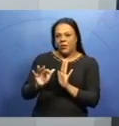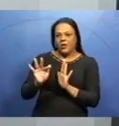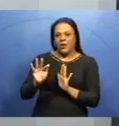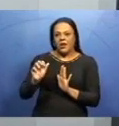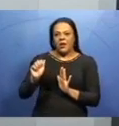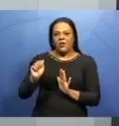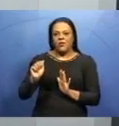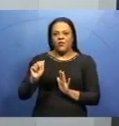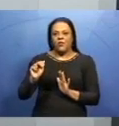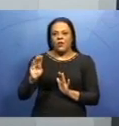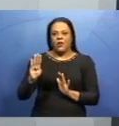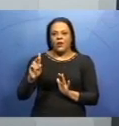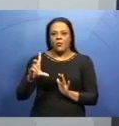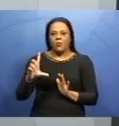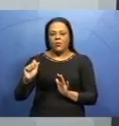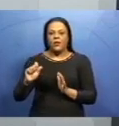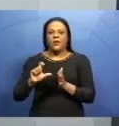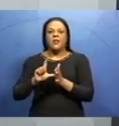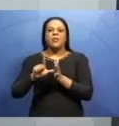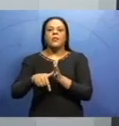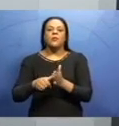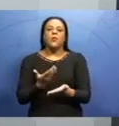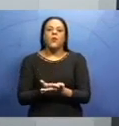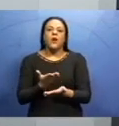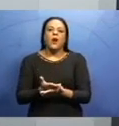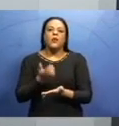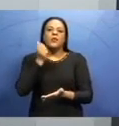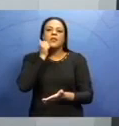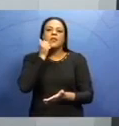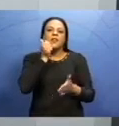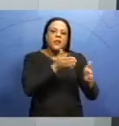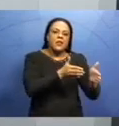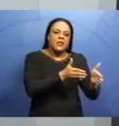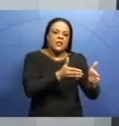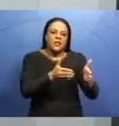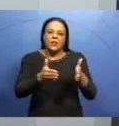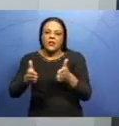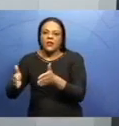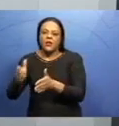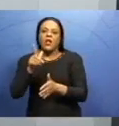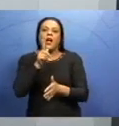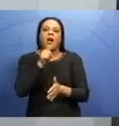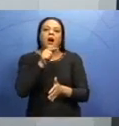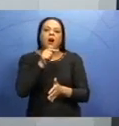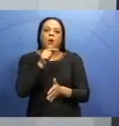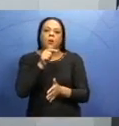dar continuidade com a aula de ciências, ciclo da água.